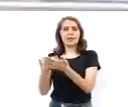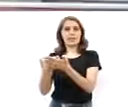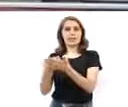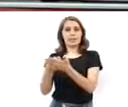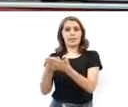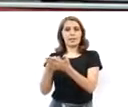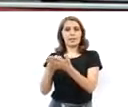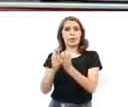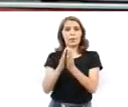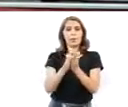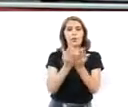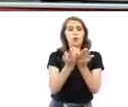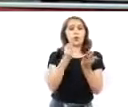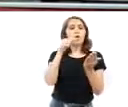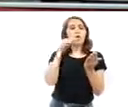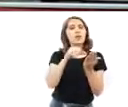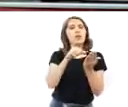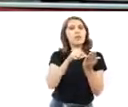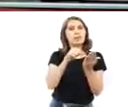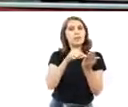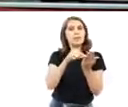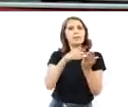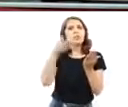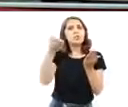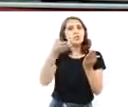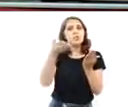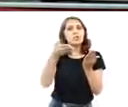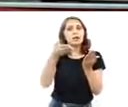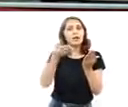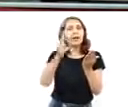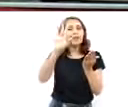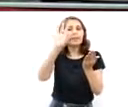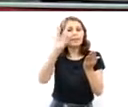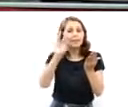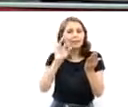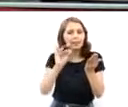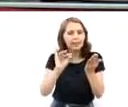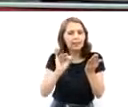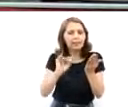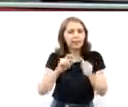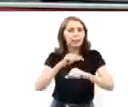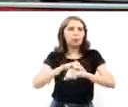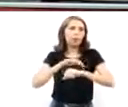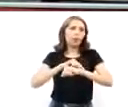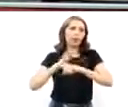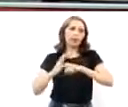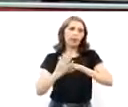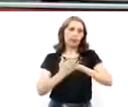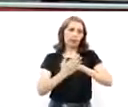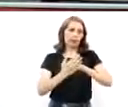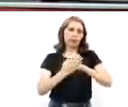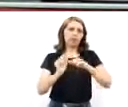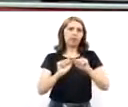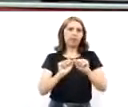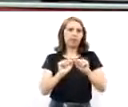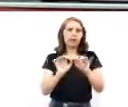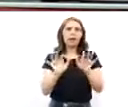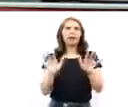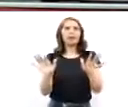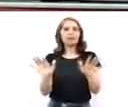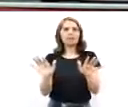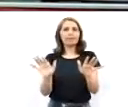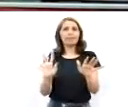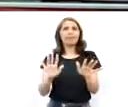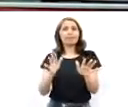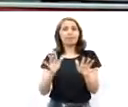Shark Zuck já é um livro pensando na pandemia, pensando nesse momento de pandemia. Então,